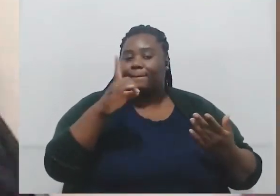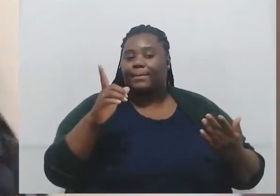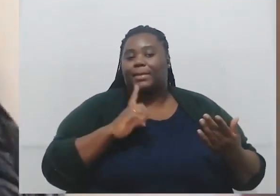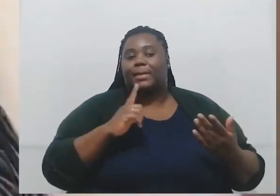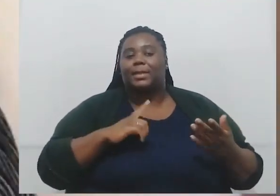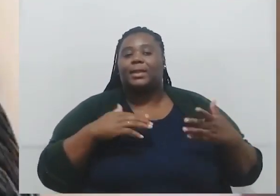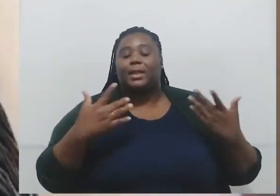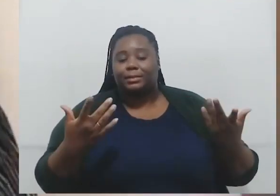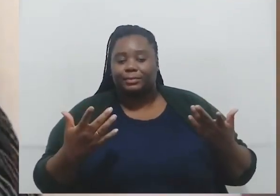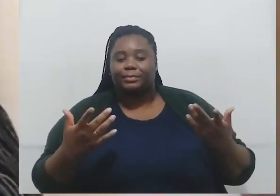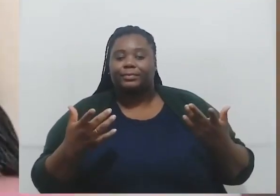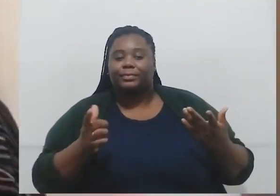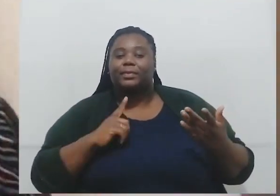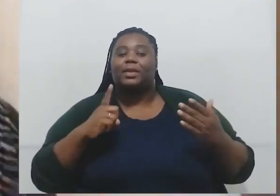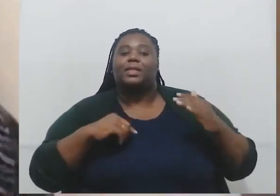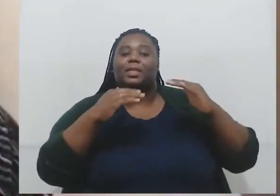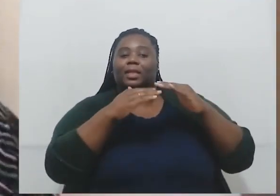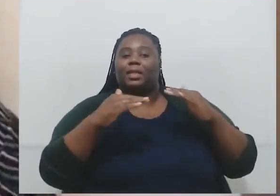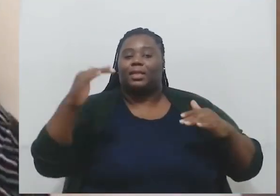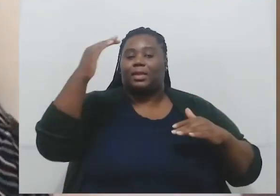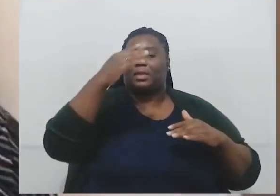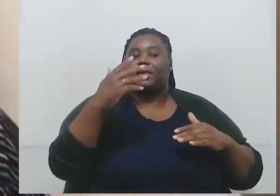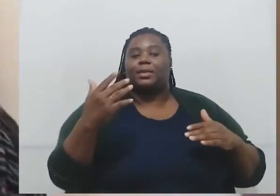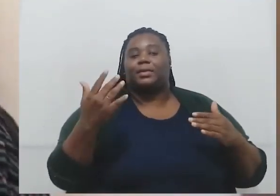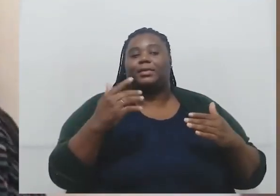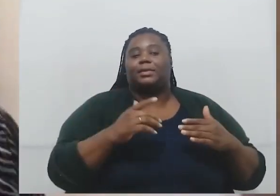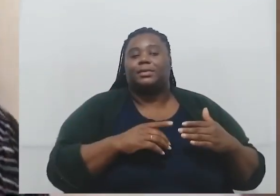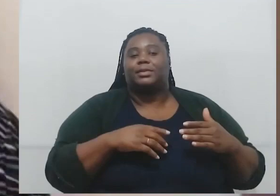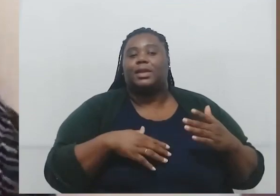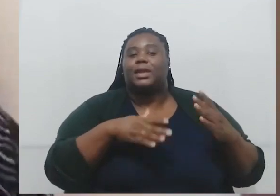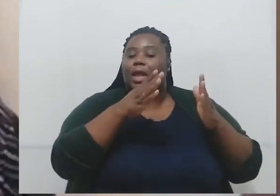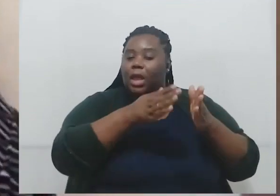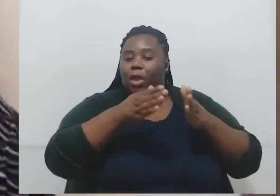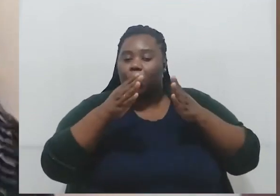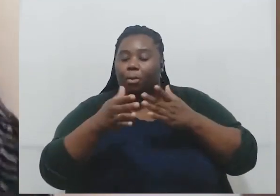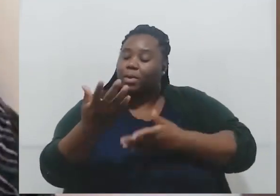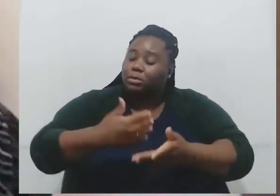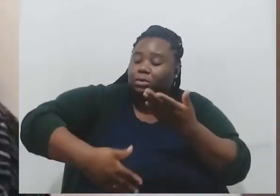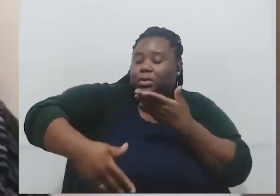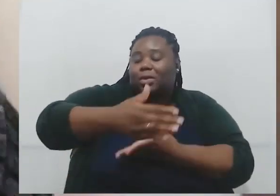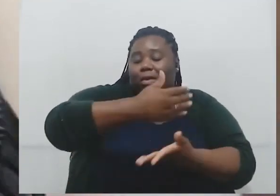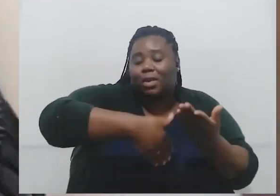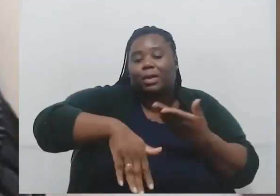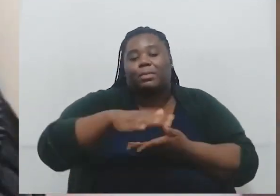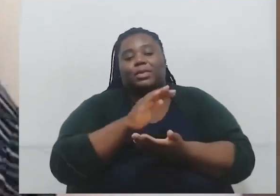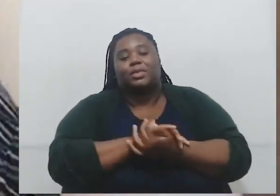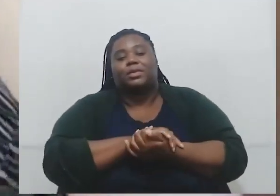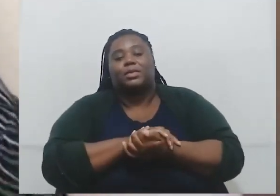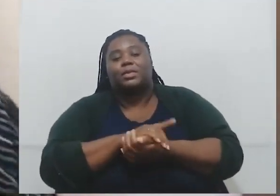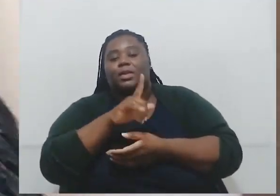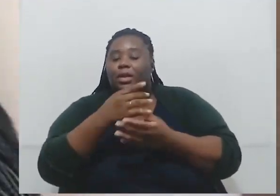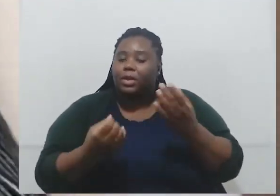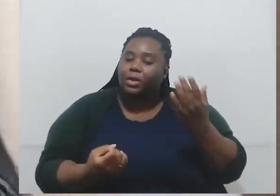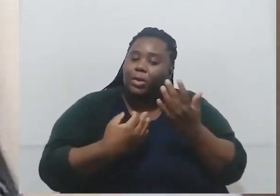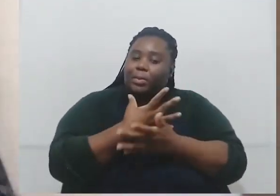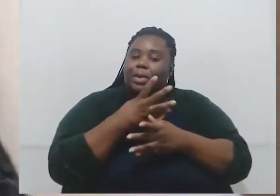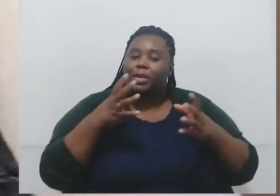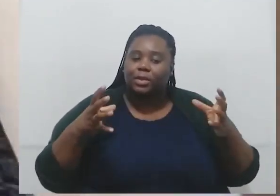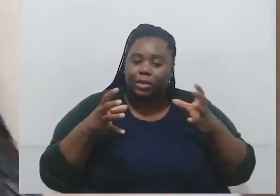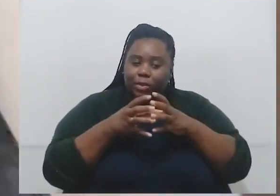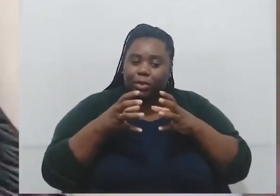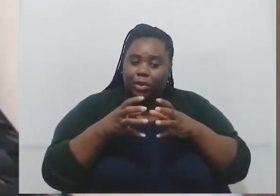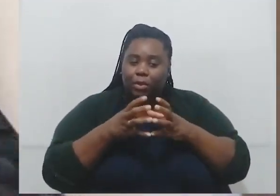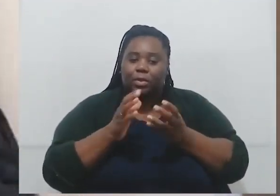um processo colaborativo, que seja uma criação ali coletiva de todo mundo, a pessoa está nessa função de direção, ela